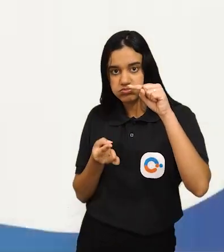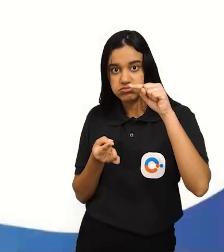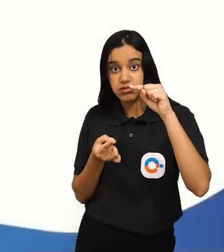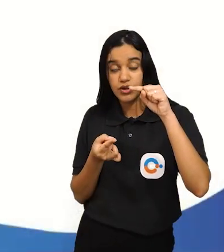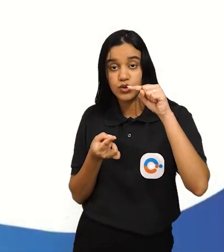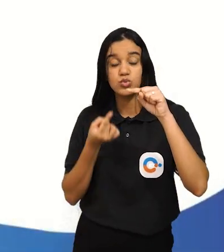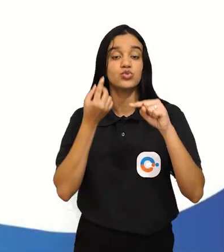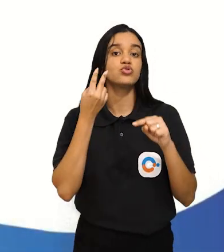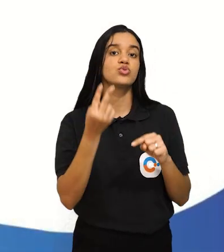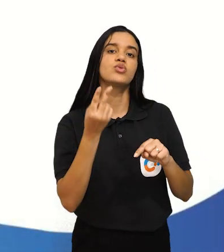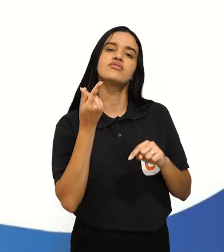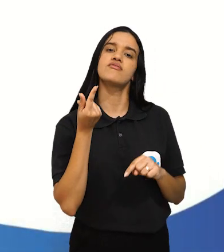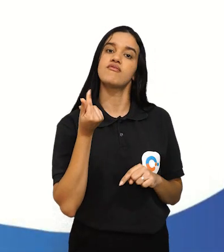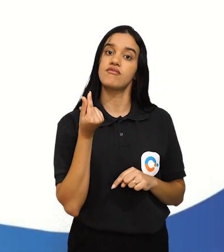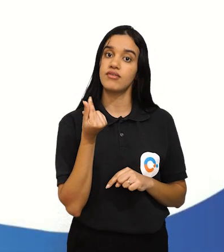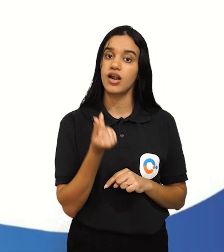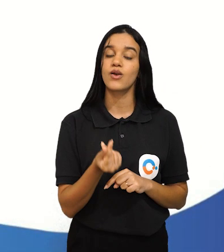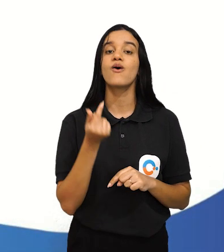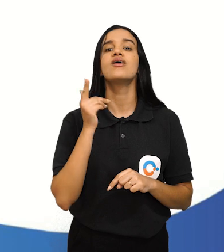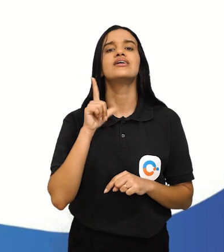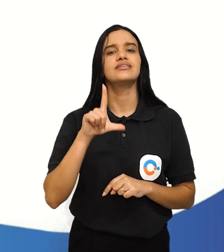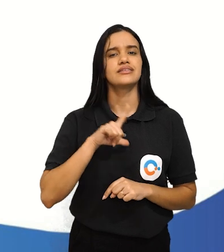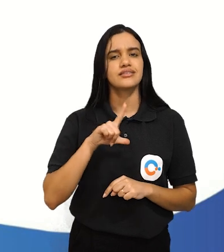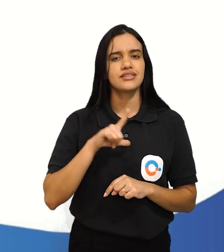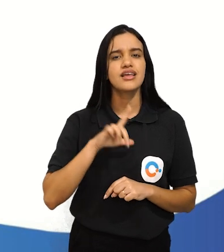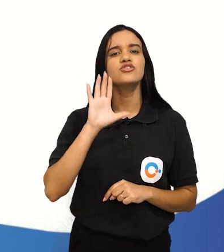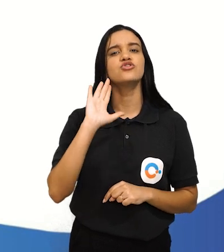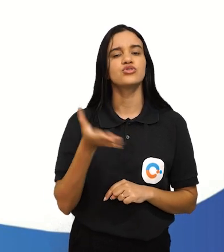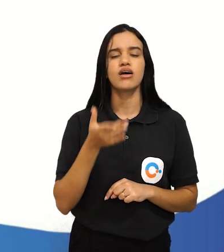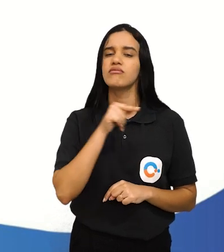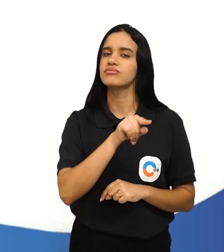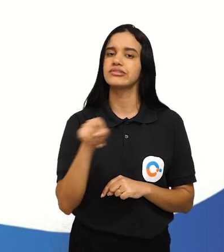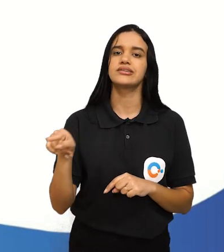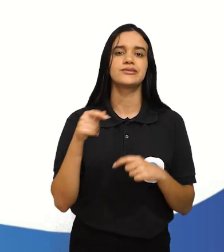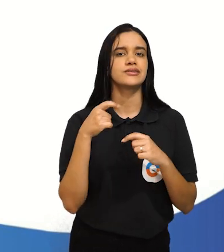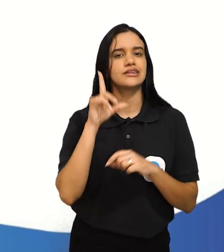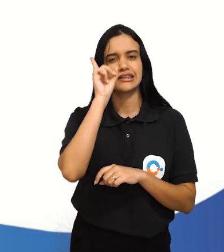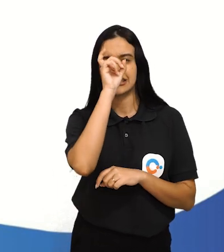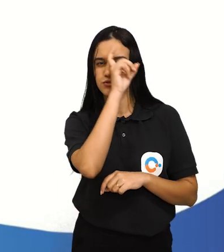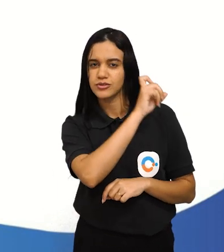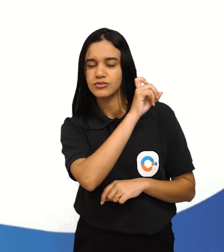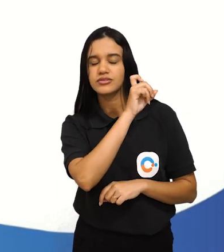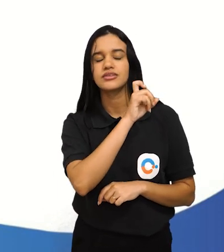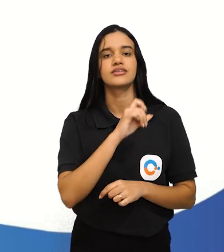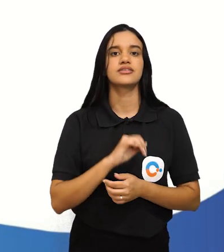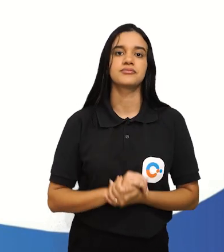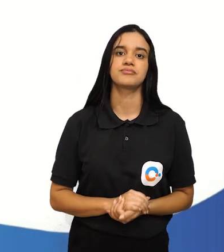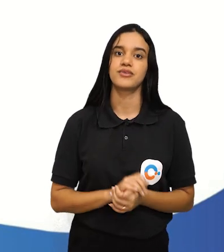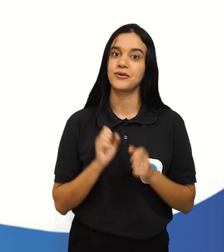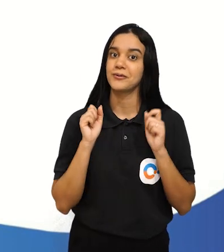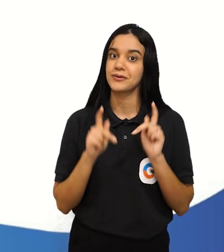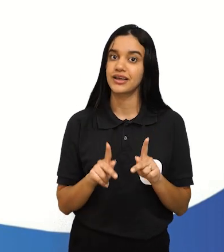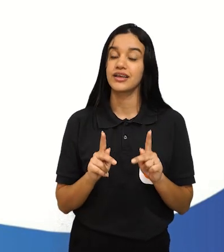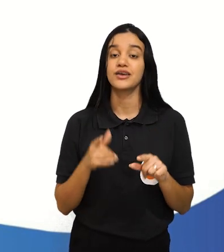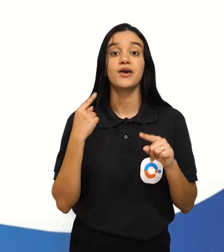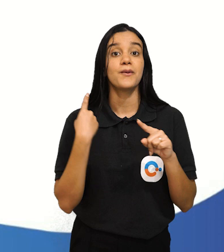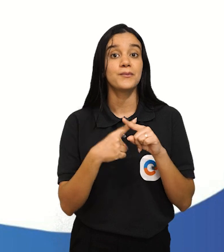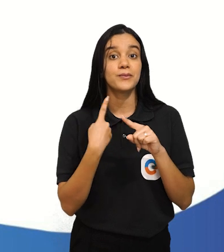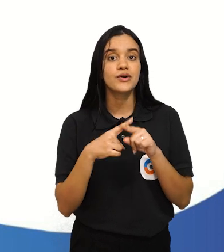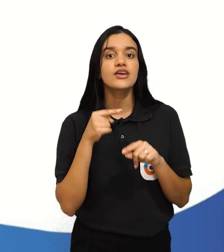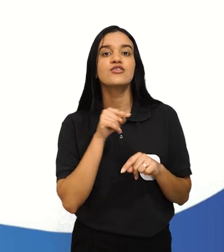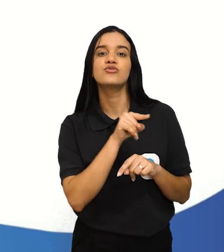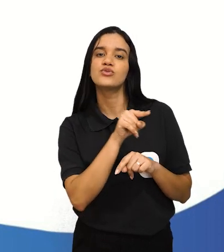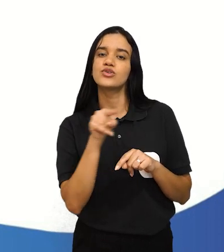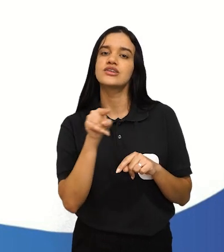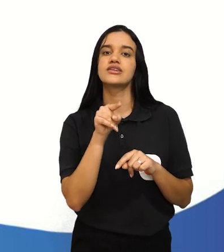valores já tem duas casas decimais eu que vocês não vão ter dificuldade nenhuma para fazer isso daí tá porque a partir que